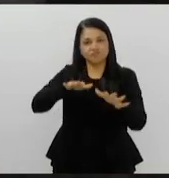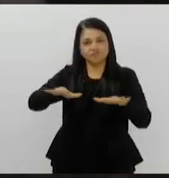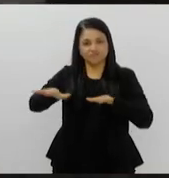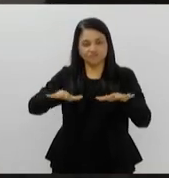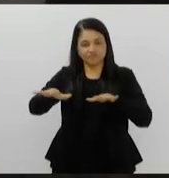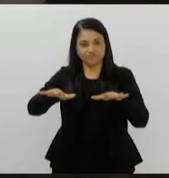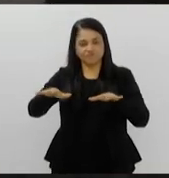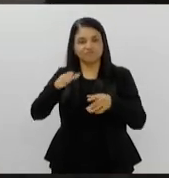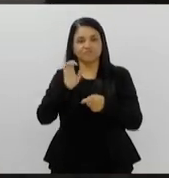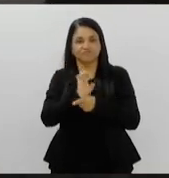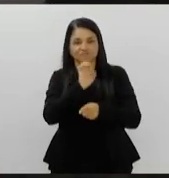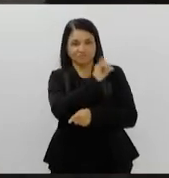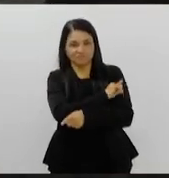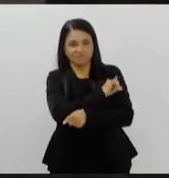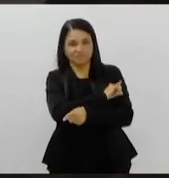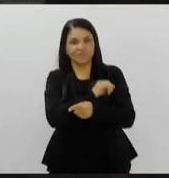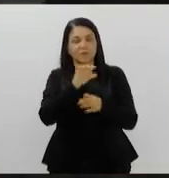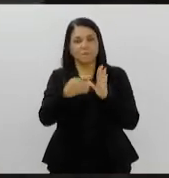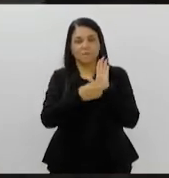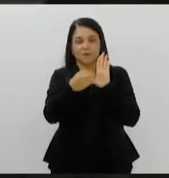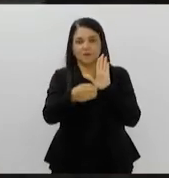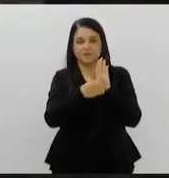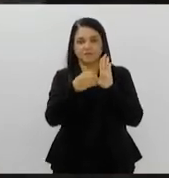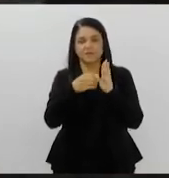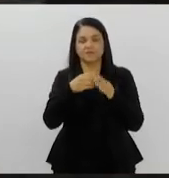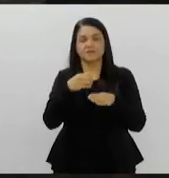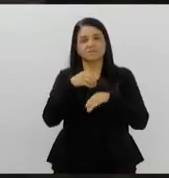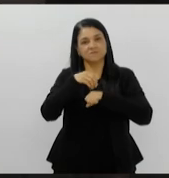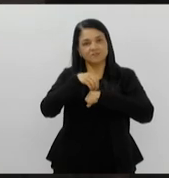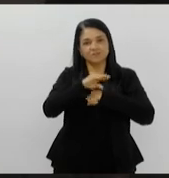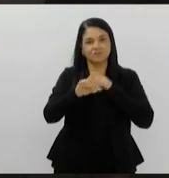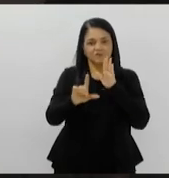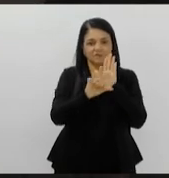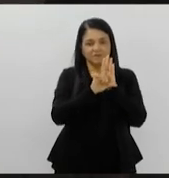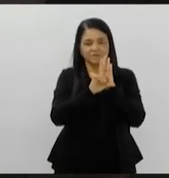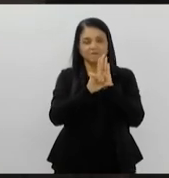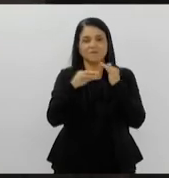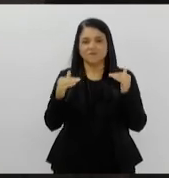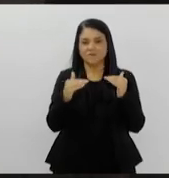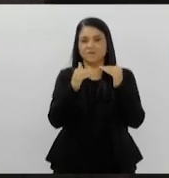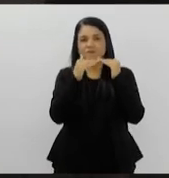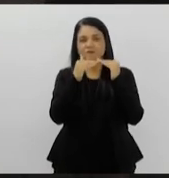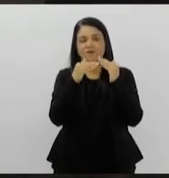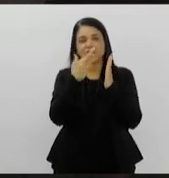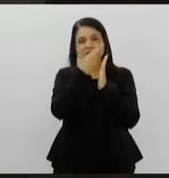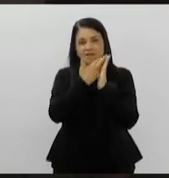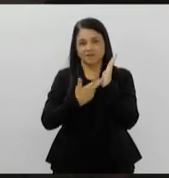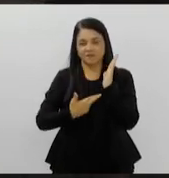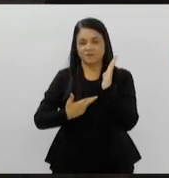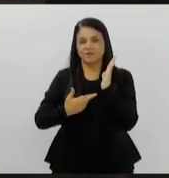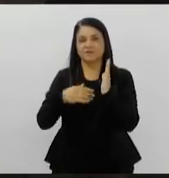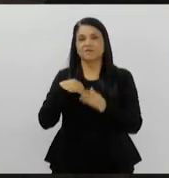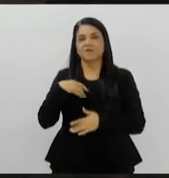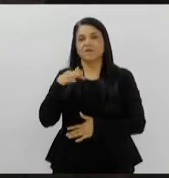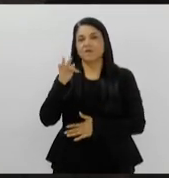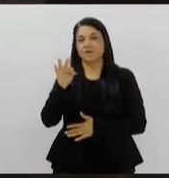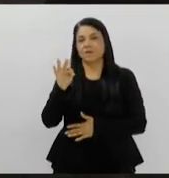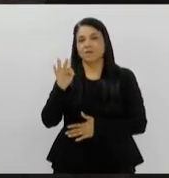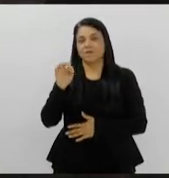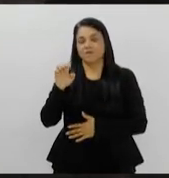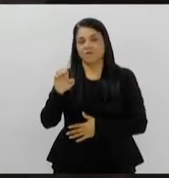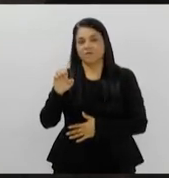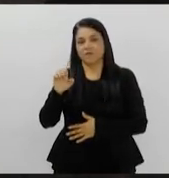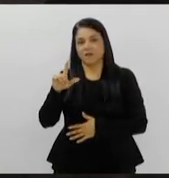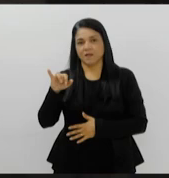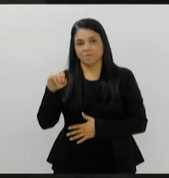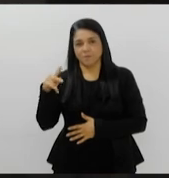Rio de Janeiro. Parecer da Comissão de Indicações Legislativas favorável, relatoria do deputado Felipe Poubel.